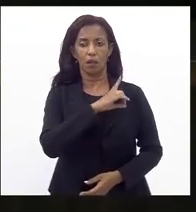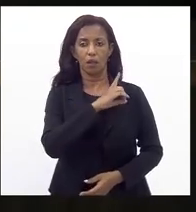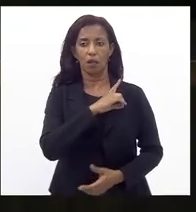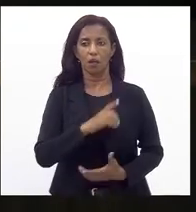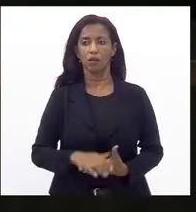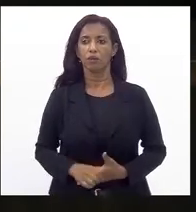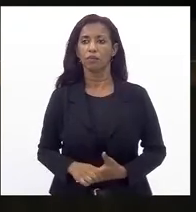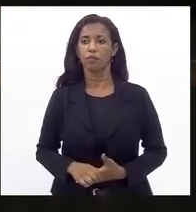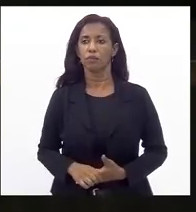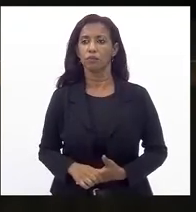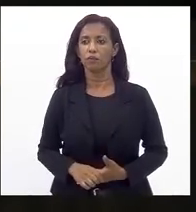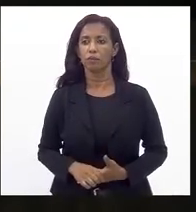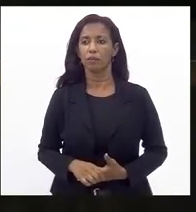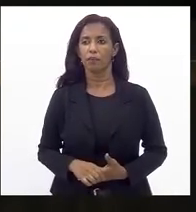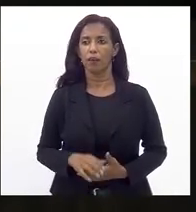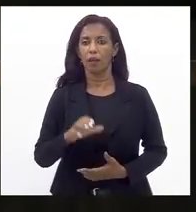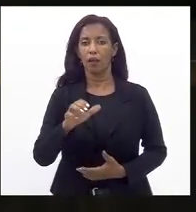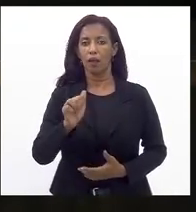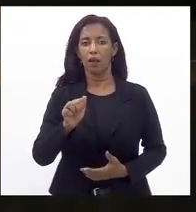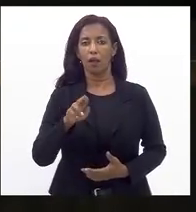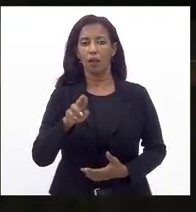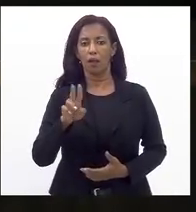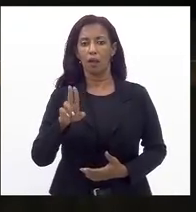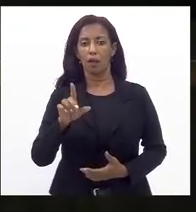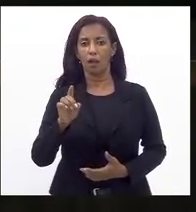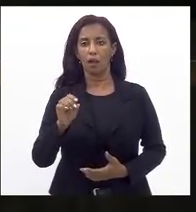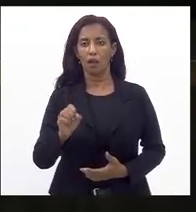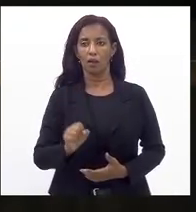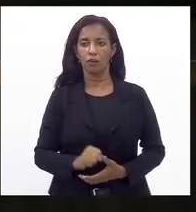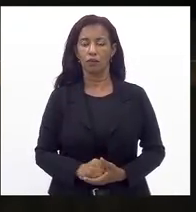Coronel delegado Carlos Augusto